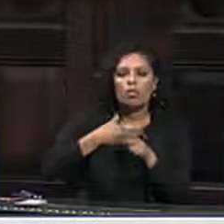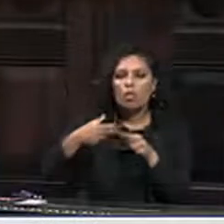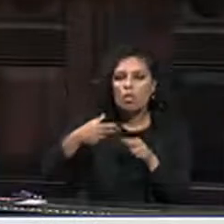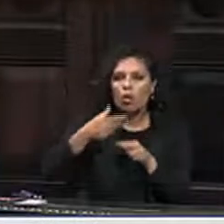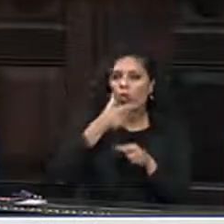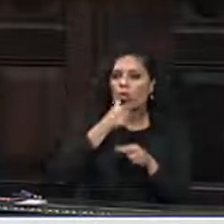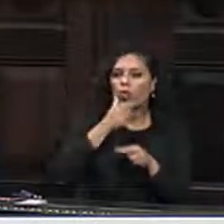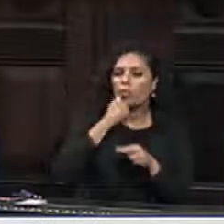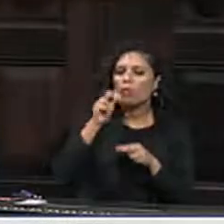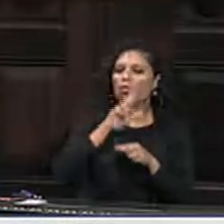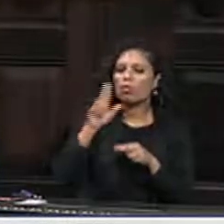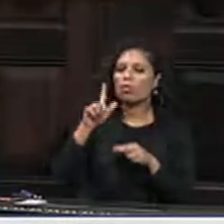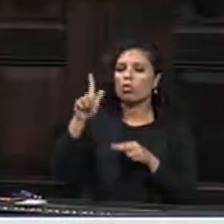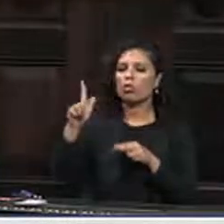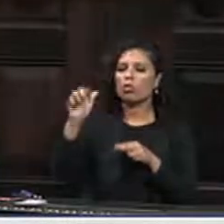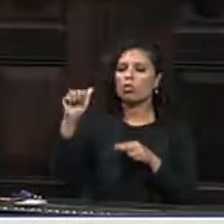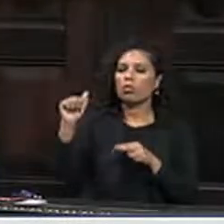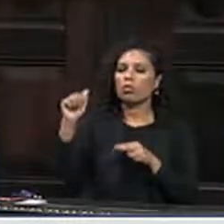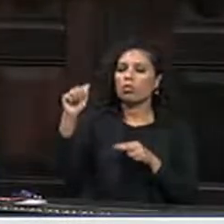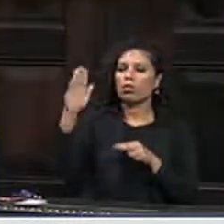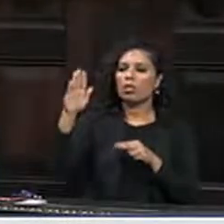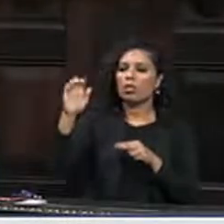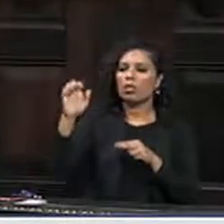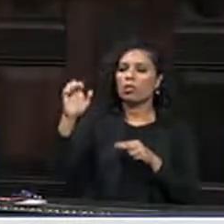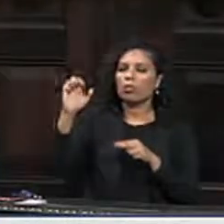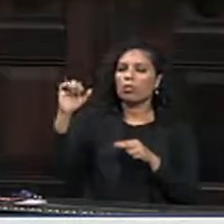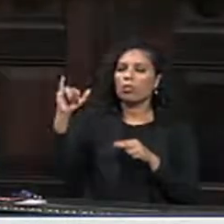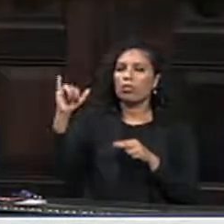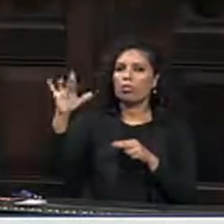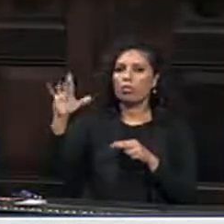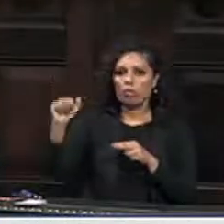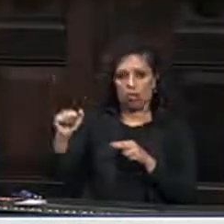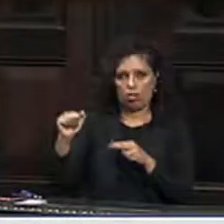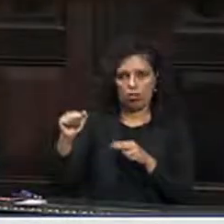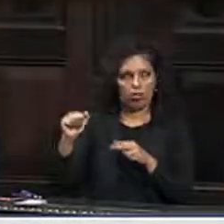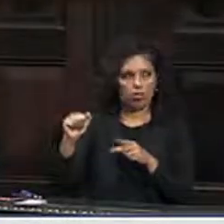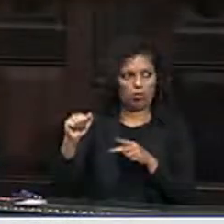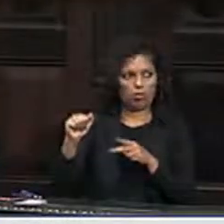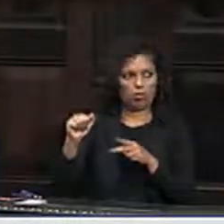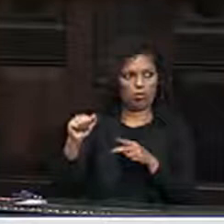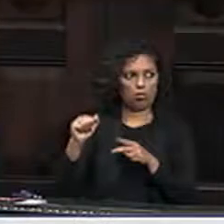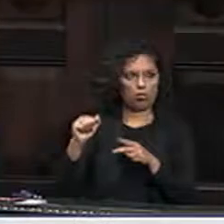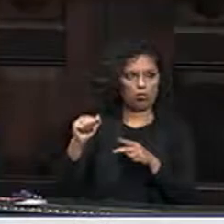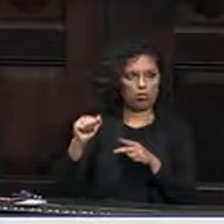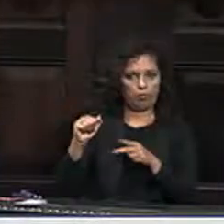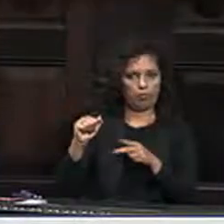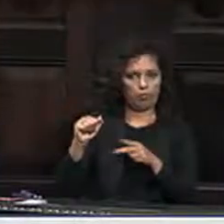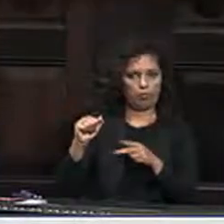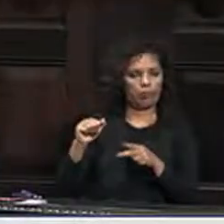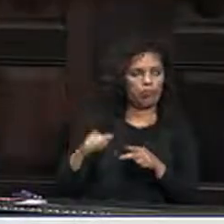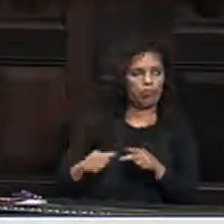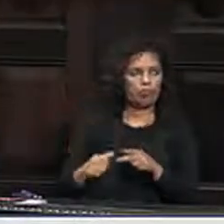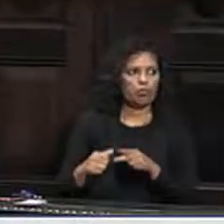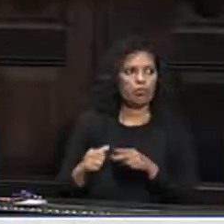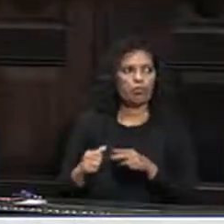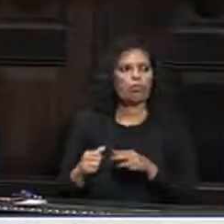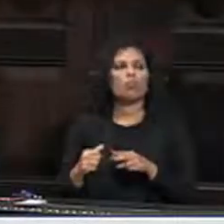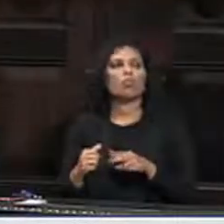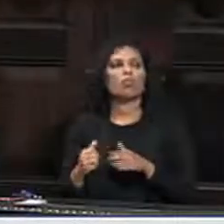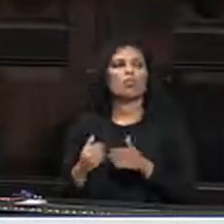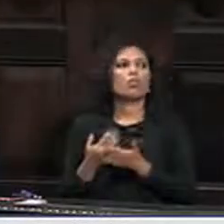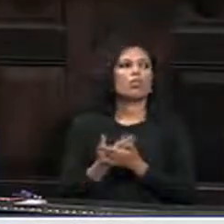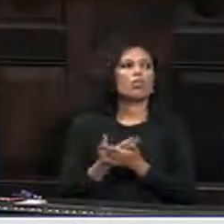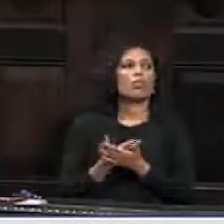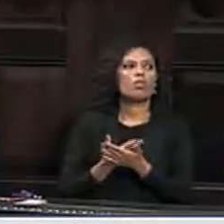diferença. E na Zona Sul, perdeu as eleições na proporção